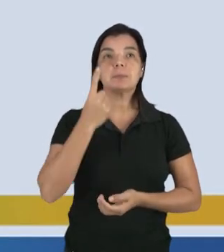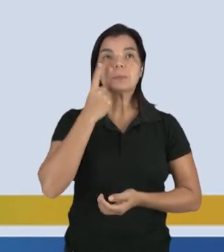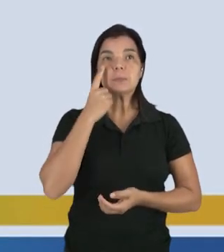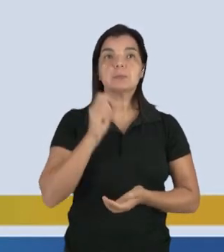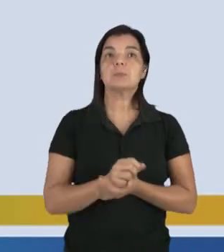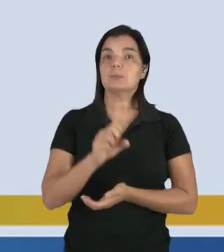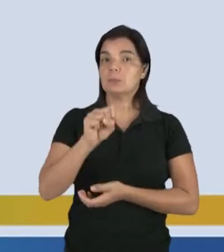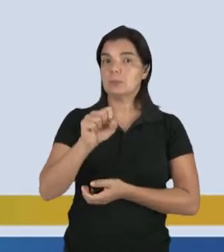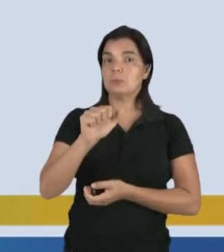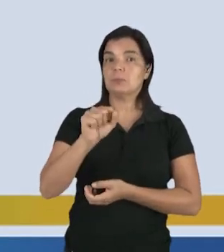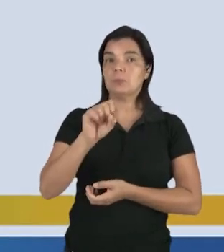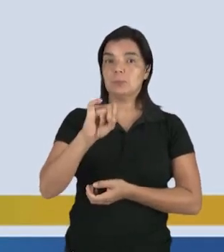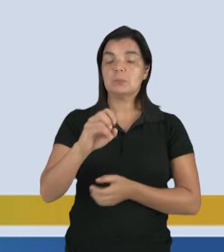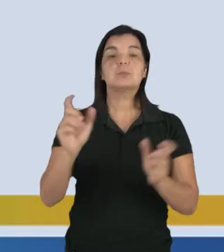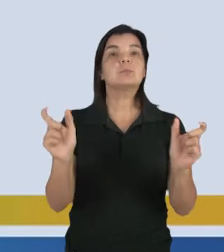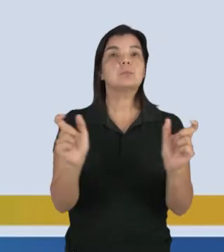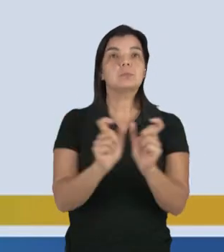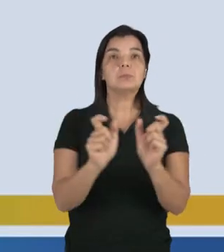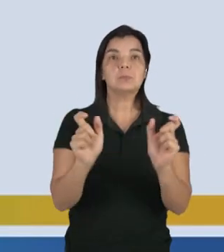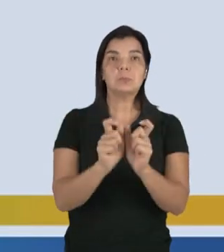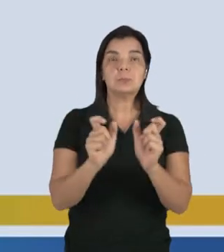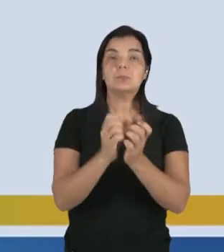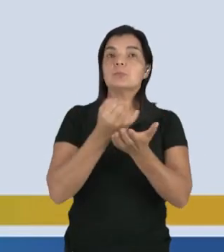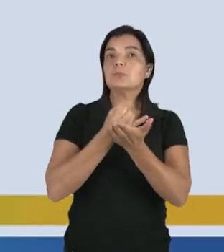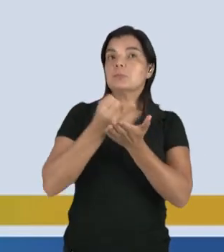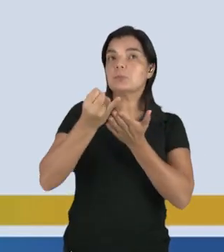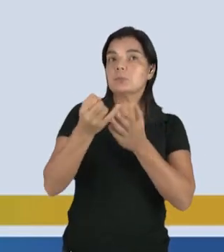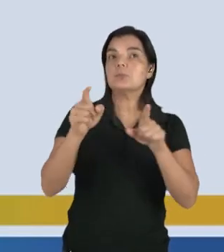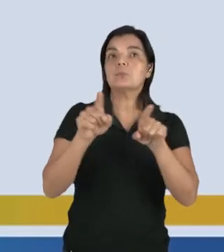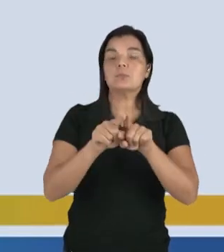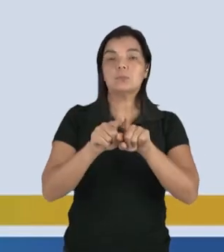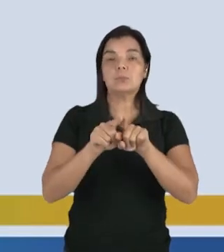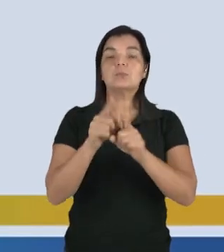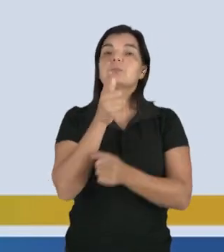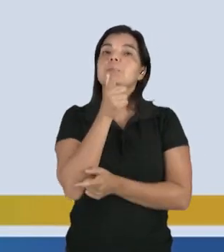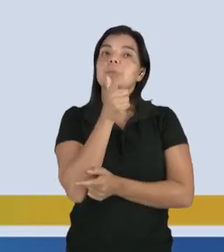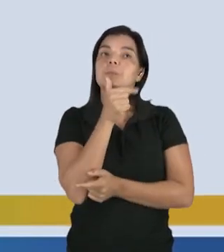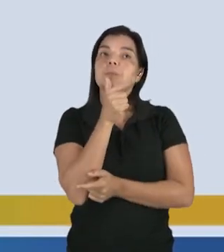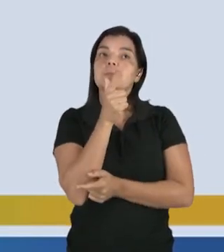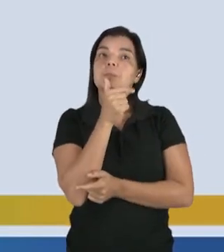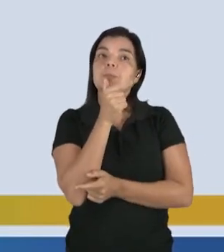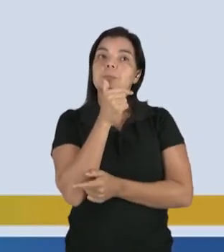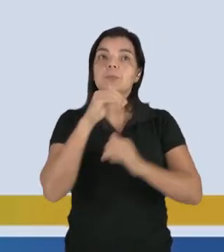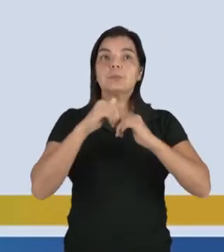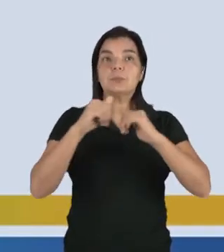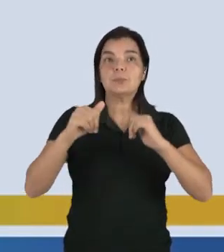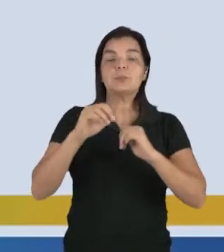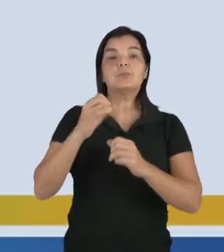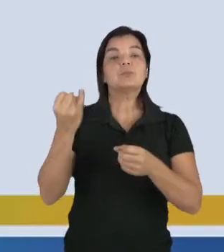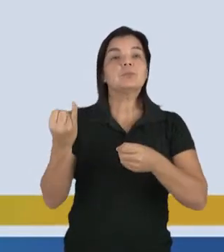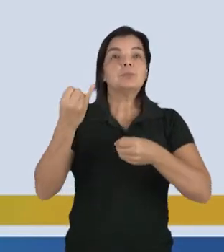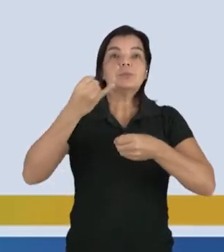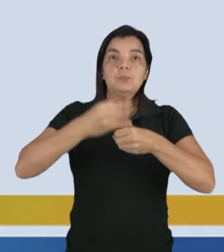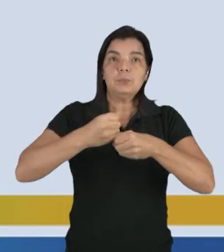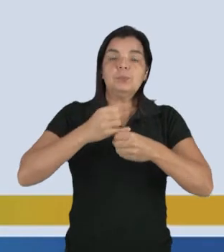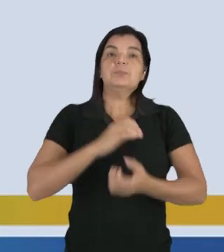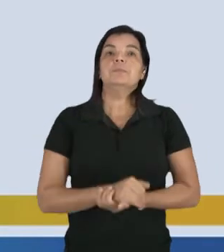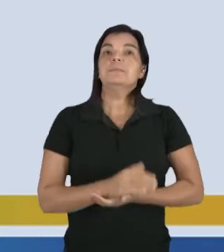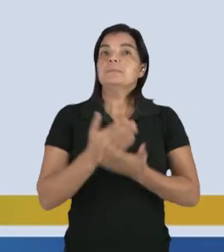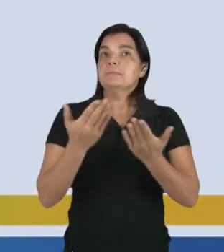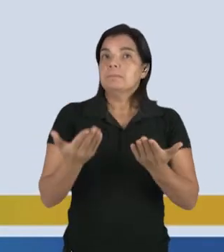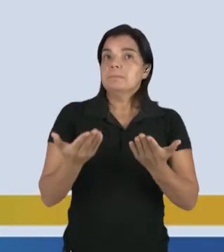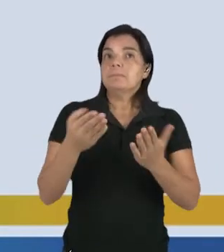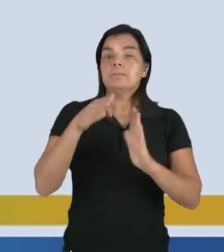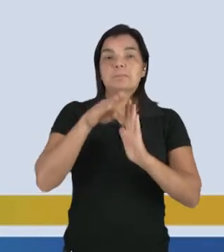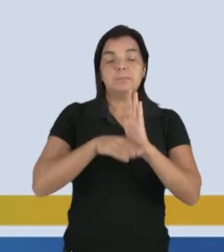inorgânica. Então, os sais são compostos inorgânicos que, em solução aquosa, dissociam-se e formam-se